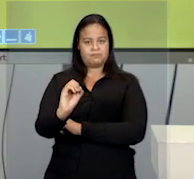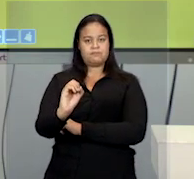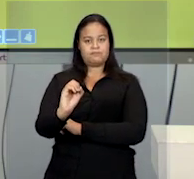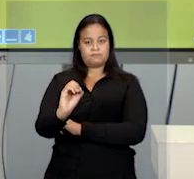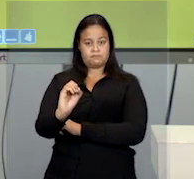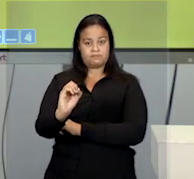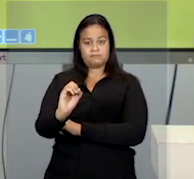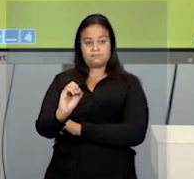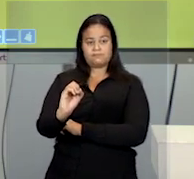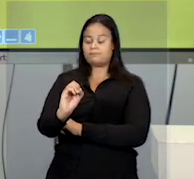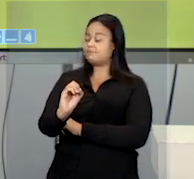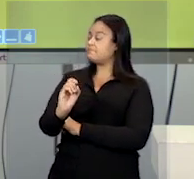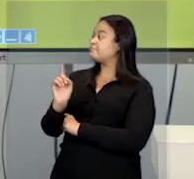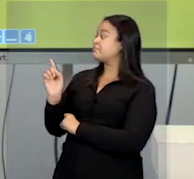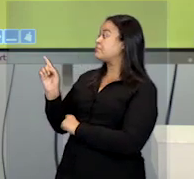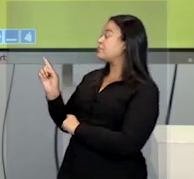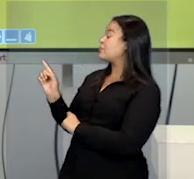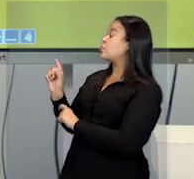Então, aqui eu faço apenas